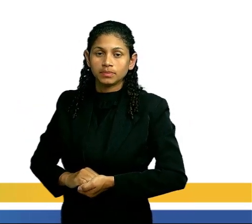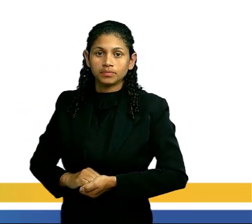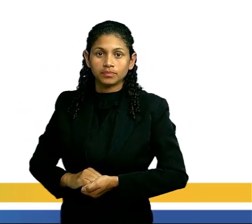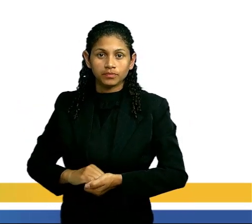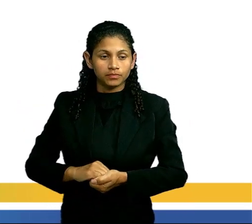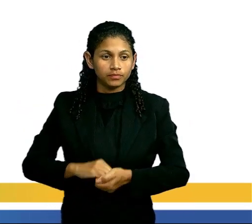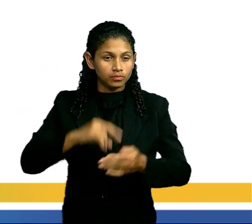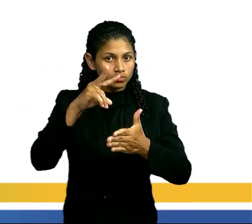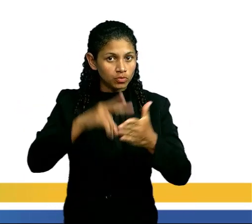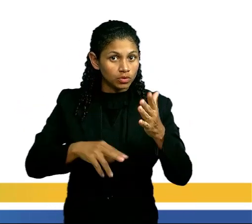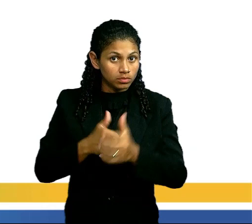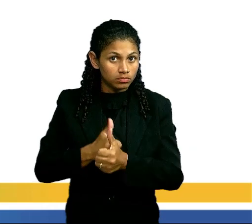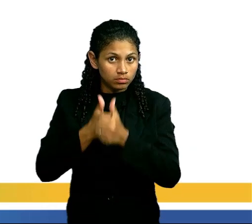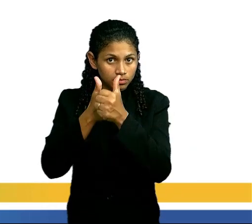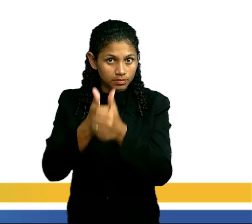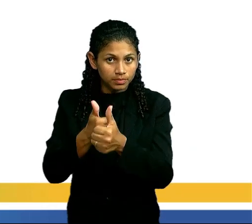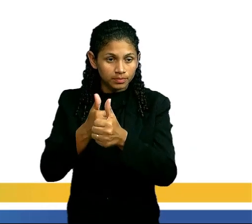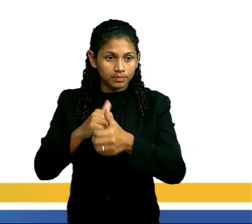ler juntos.